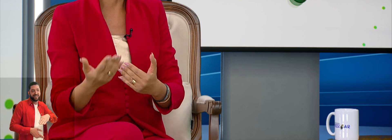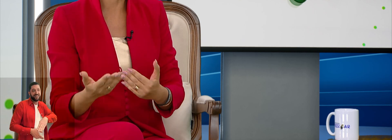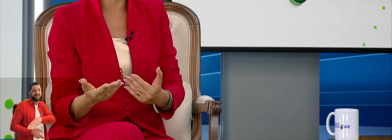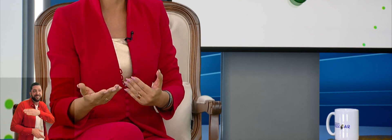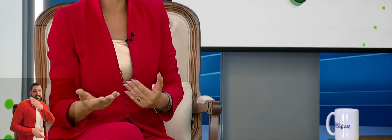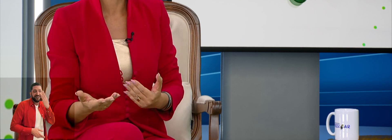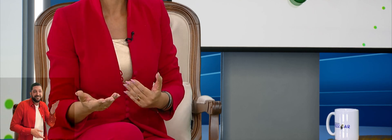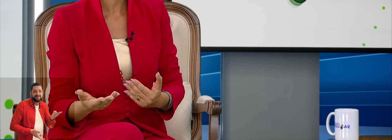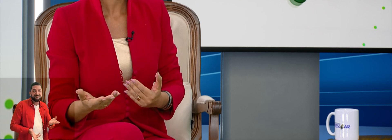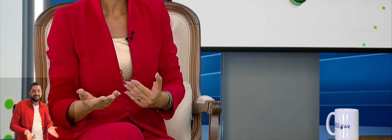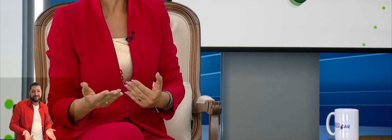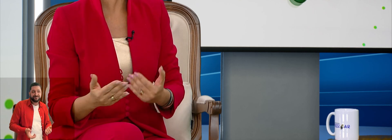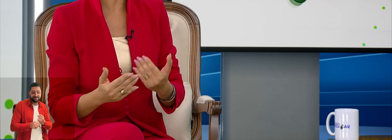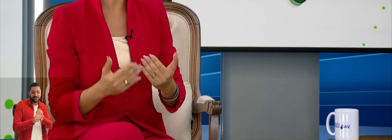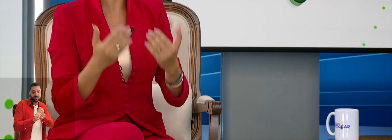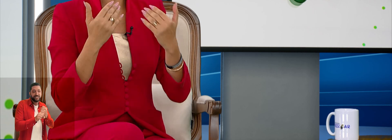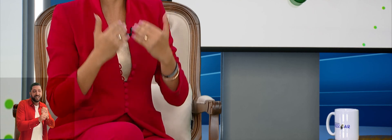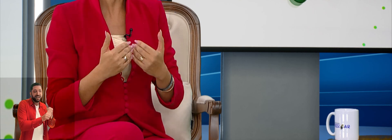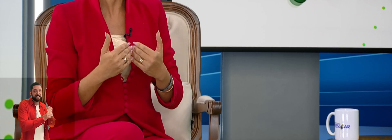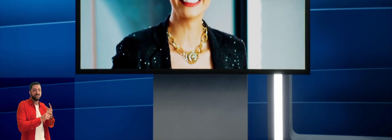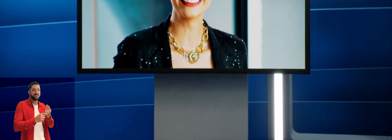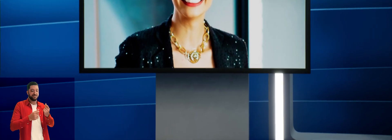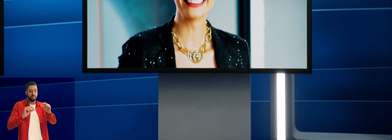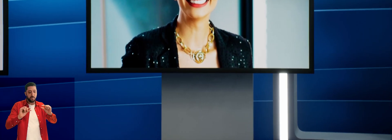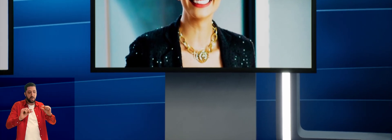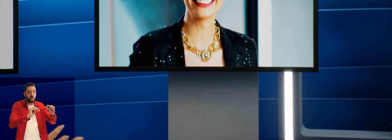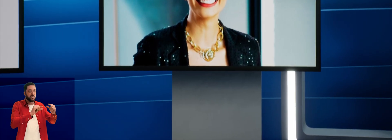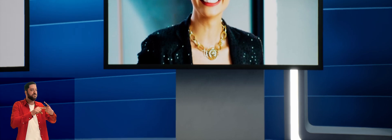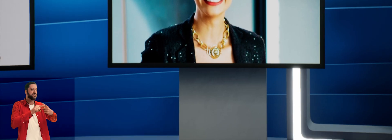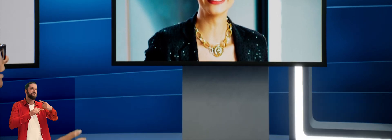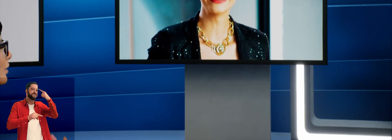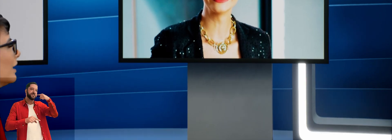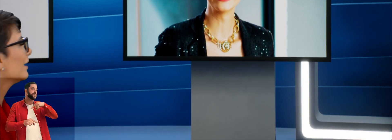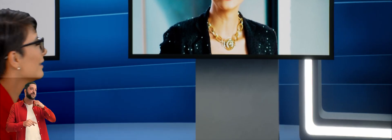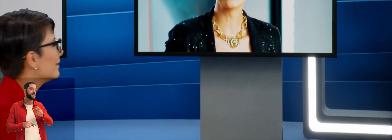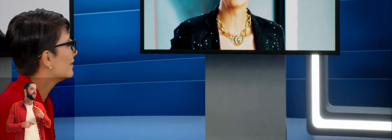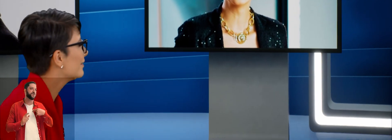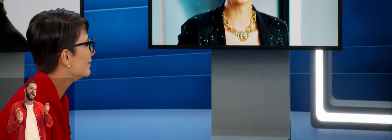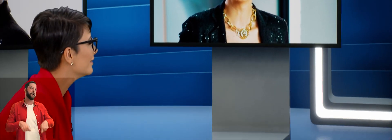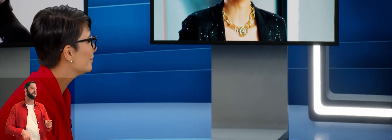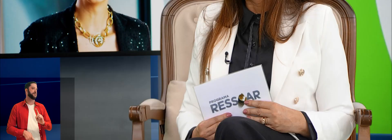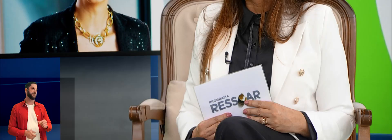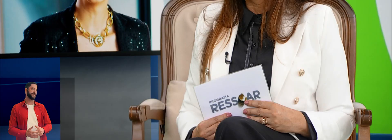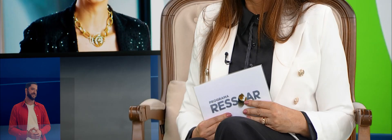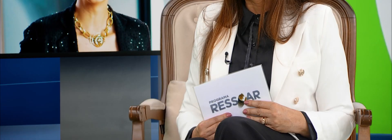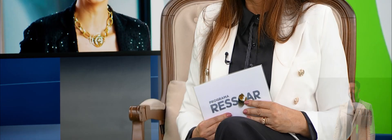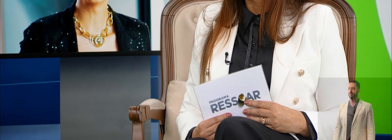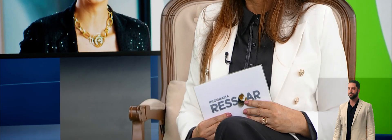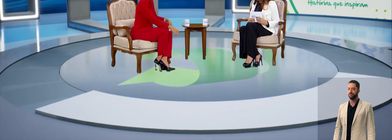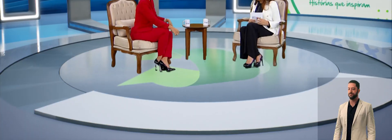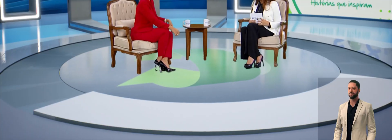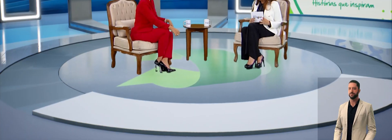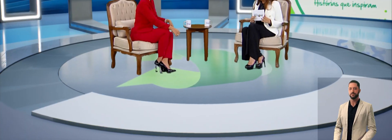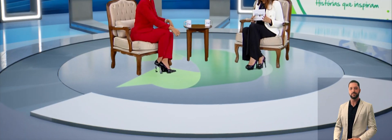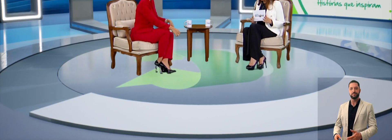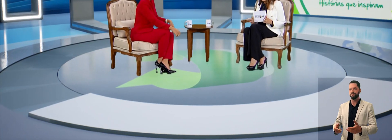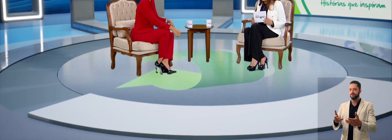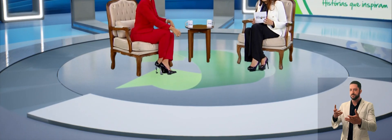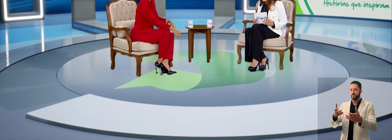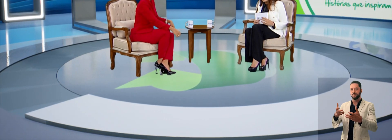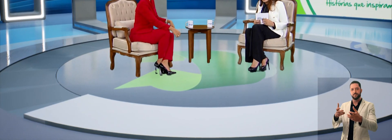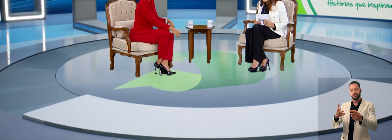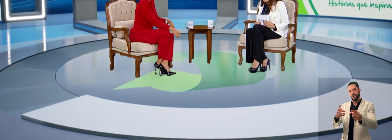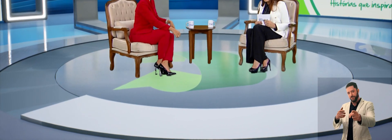inteira de escassez, porque ela acredita que ela não é boa naquilo que ela poderia ser. Eu gostaria que